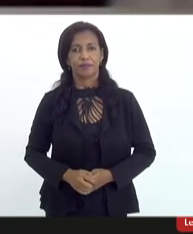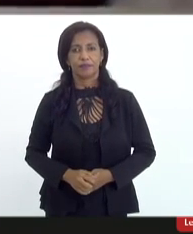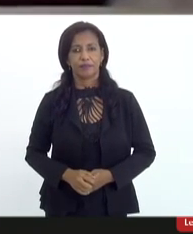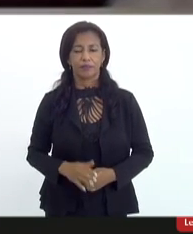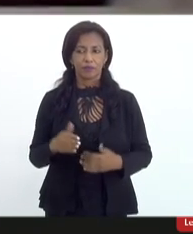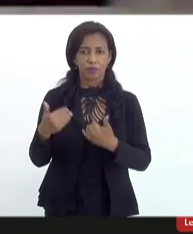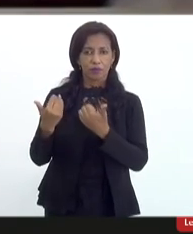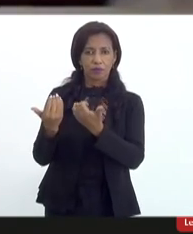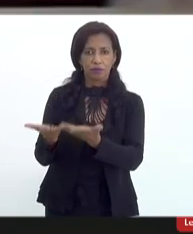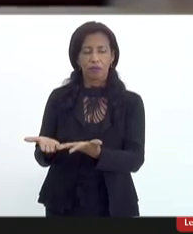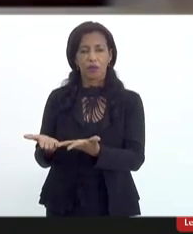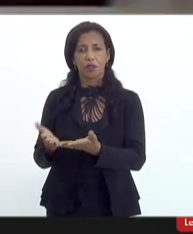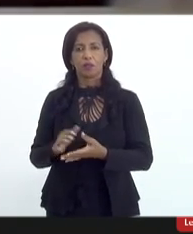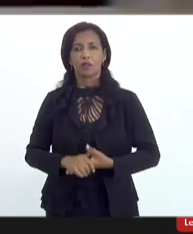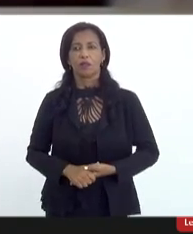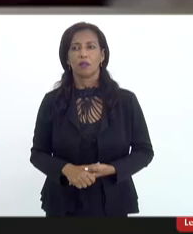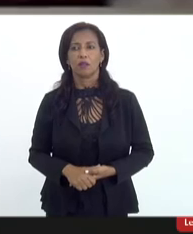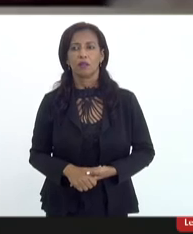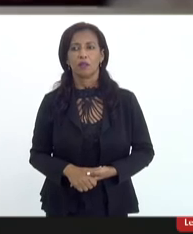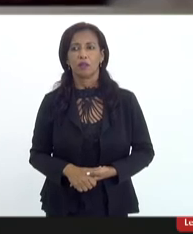a questão da